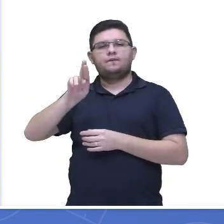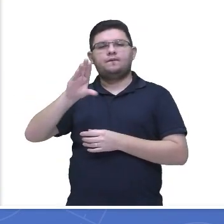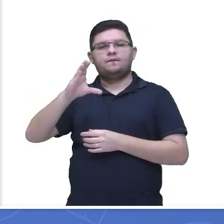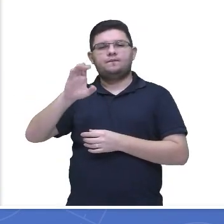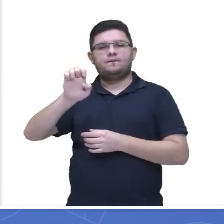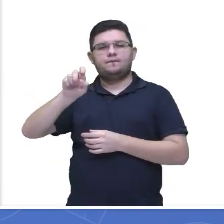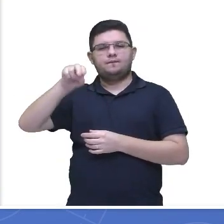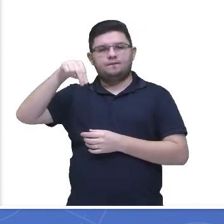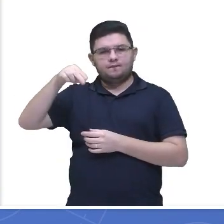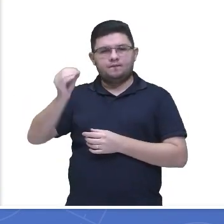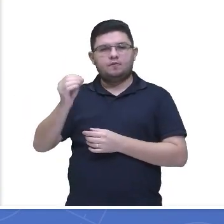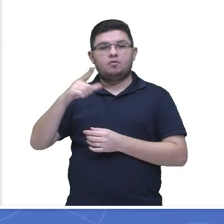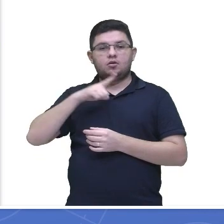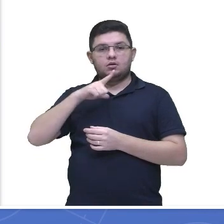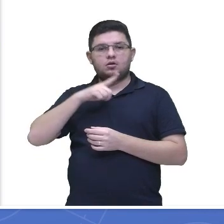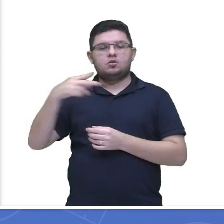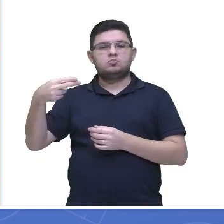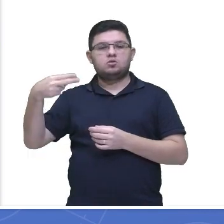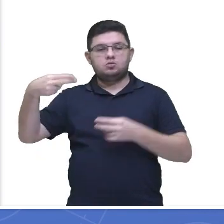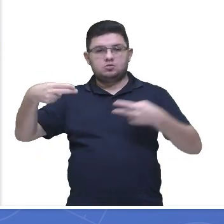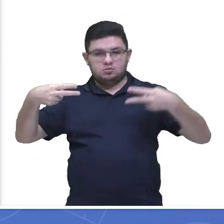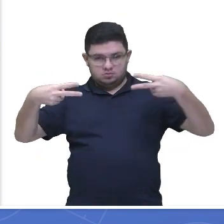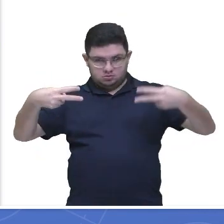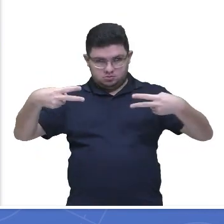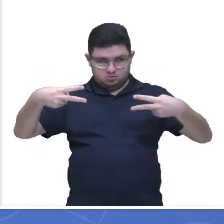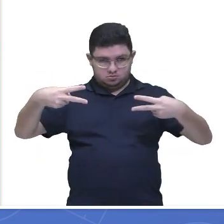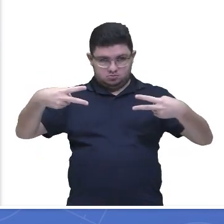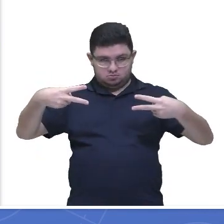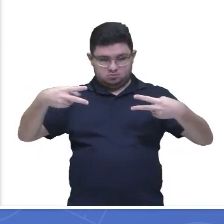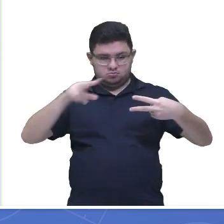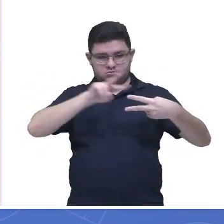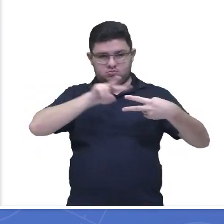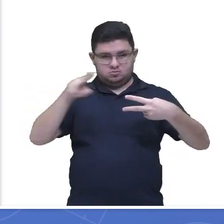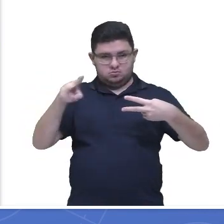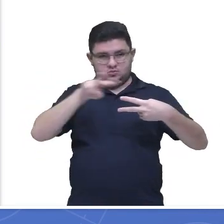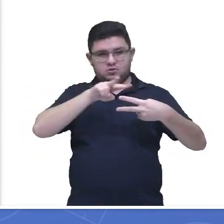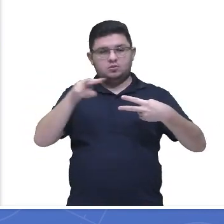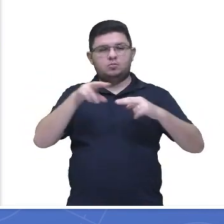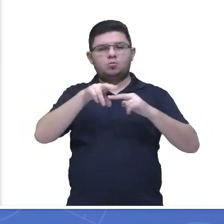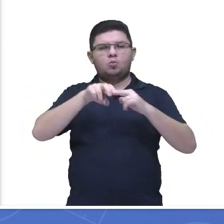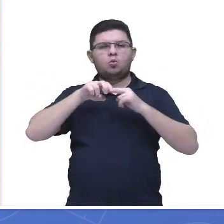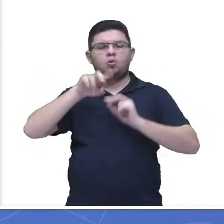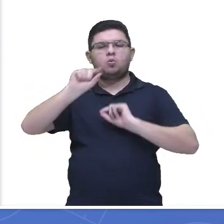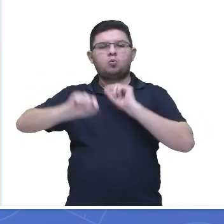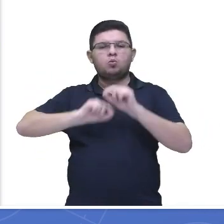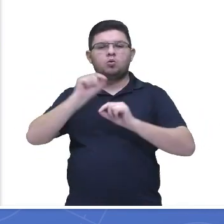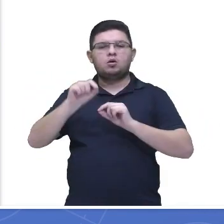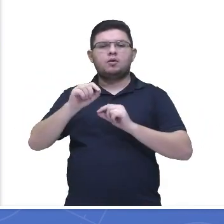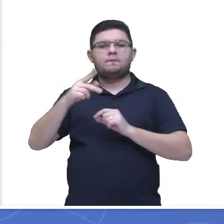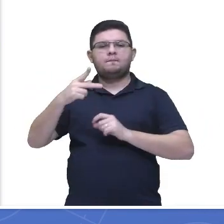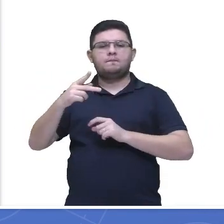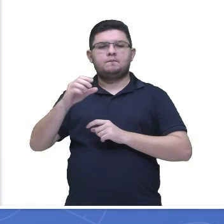de uma dupla ligação e ele é classificado como sendo um polieno.